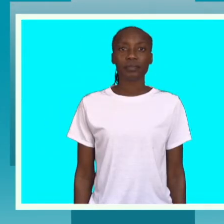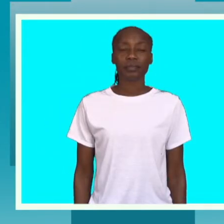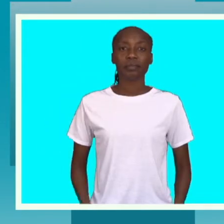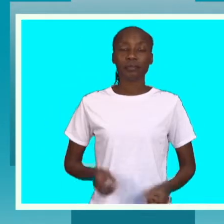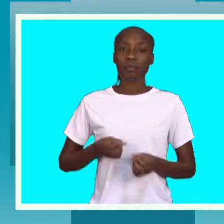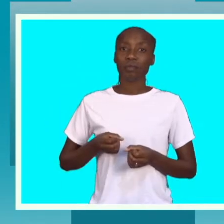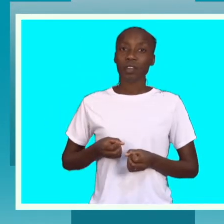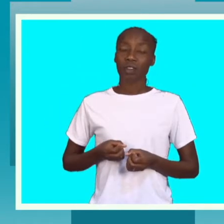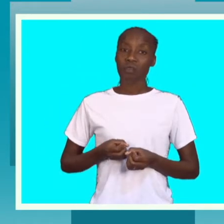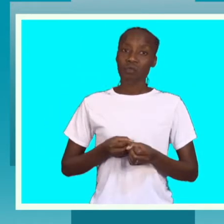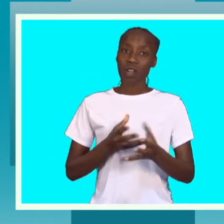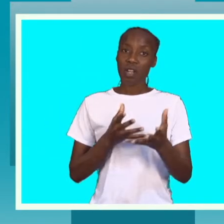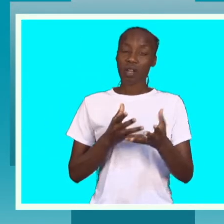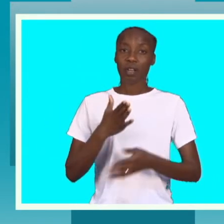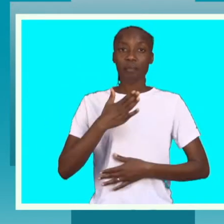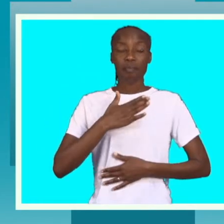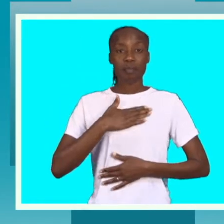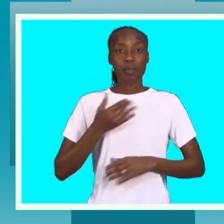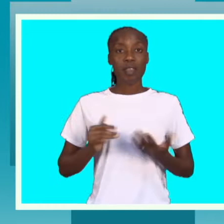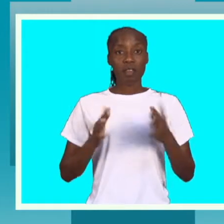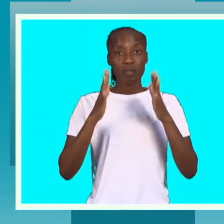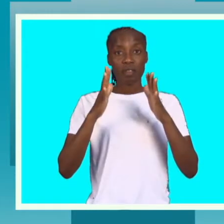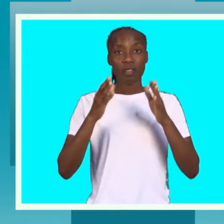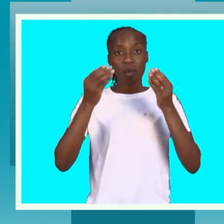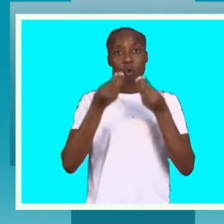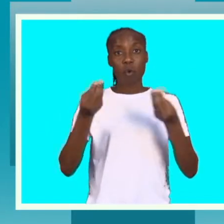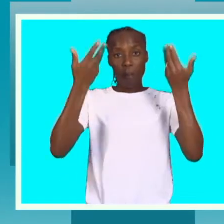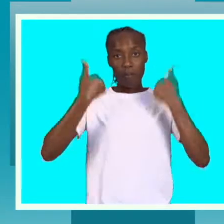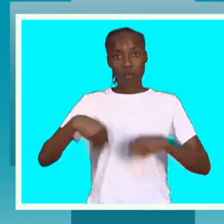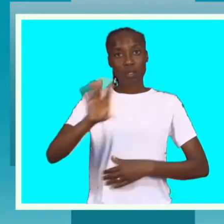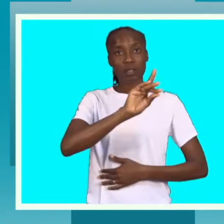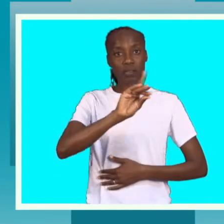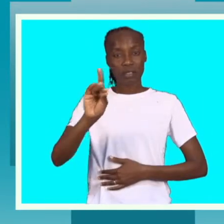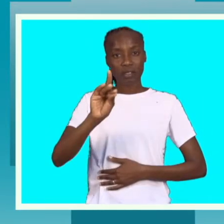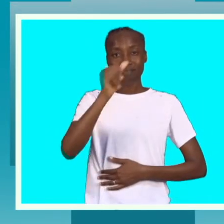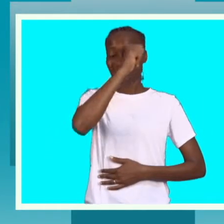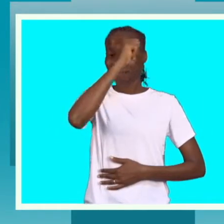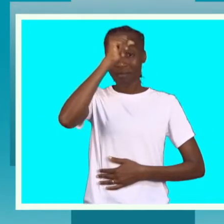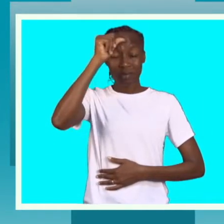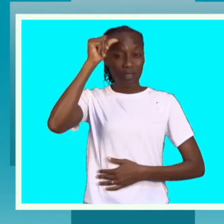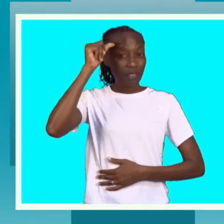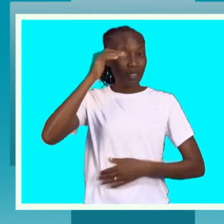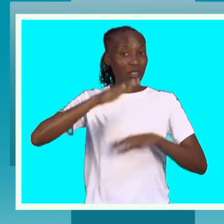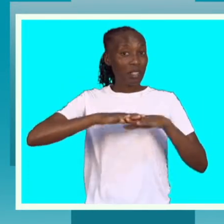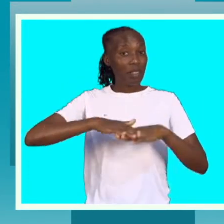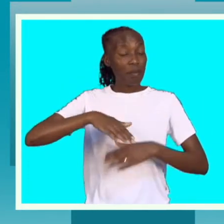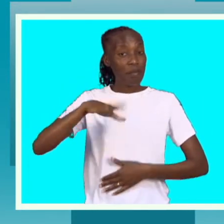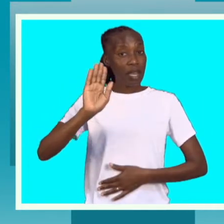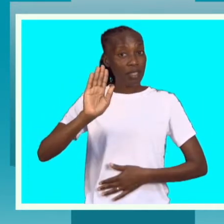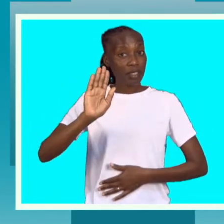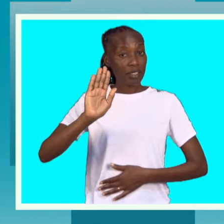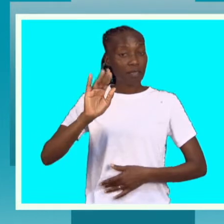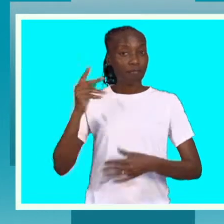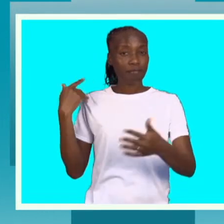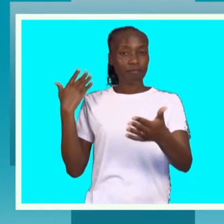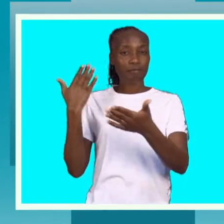a minha vida como pessoa com deficiência. Encarei muitas dificuldades durante a minha vida.